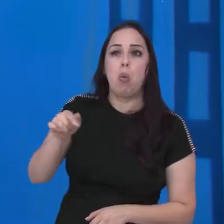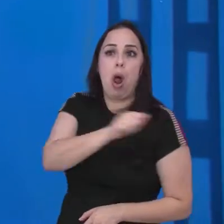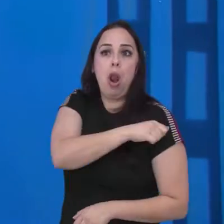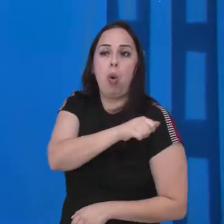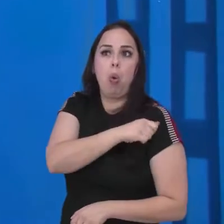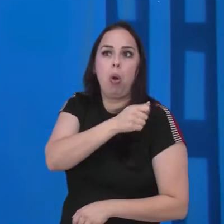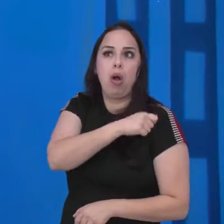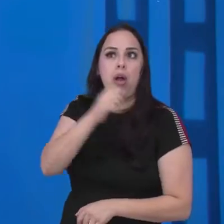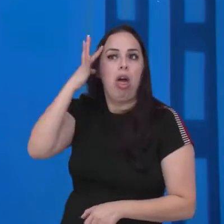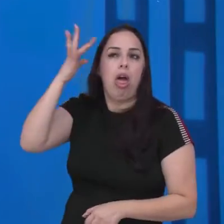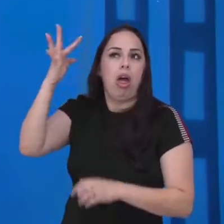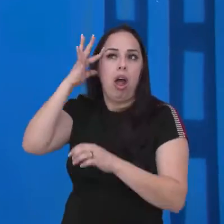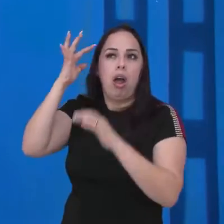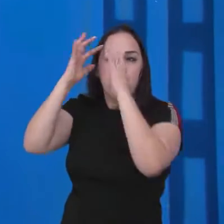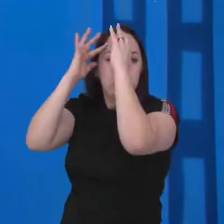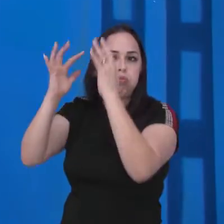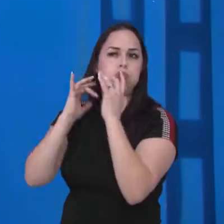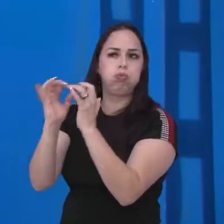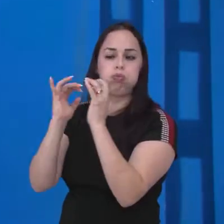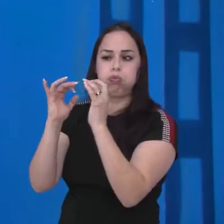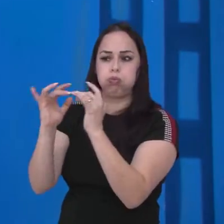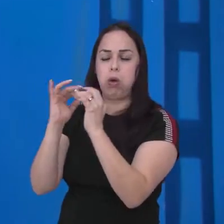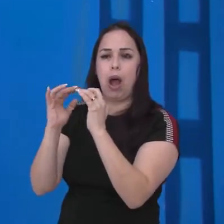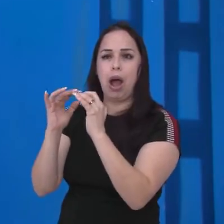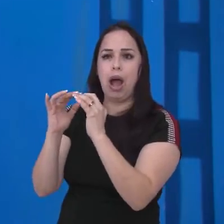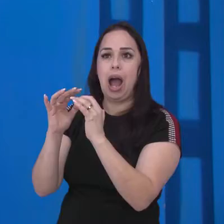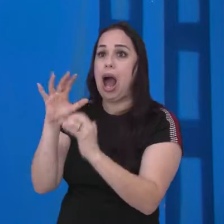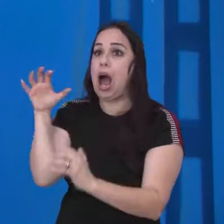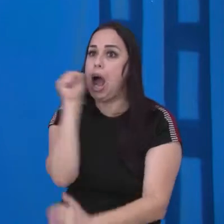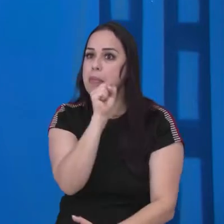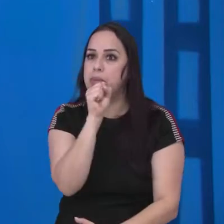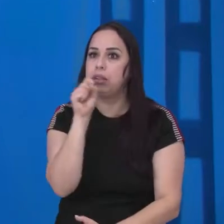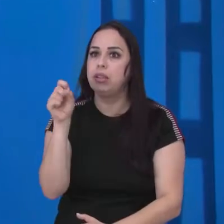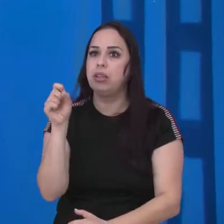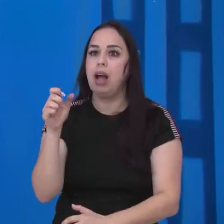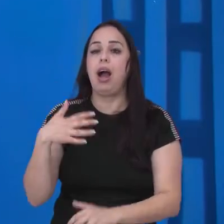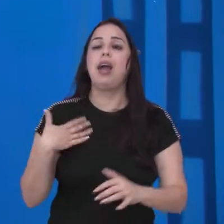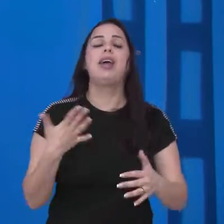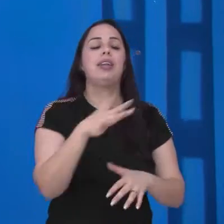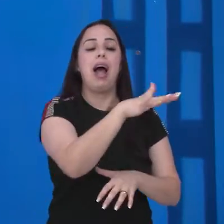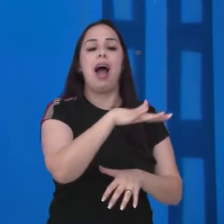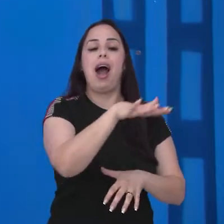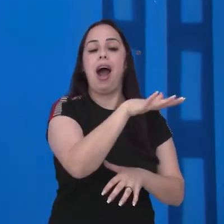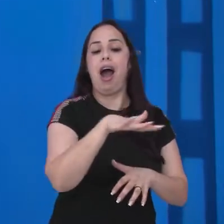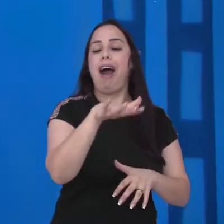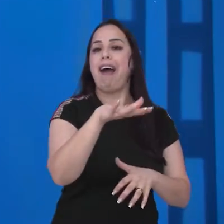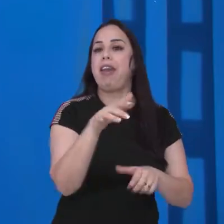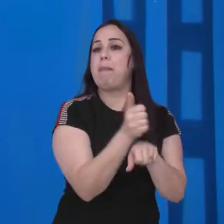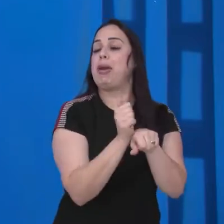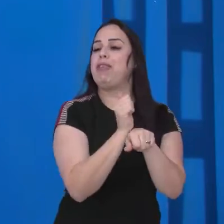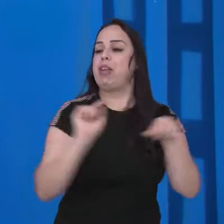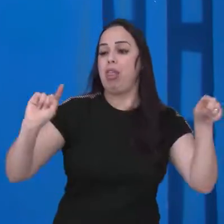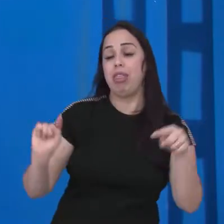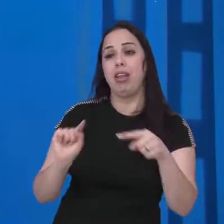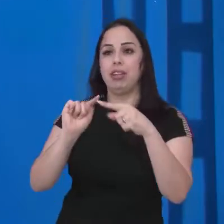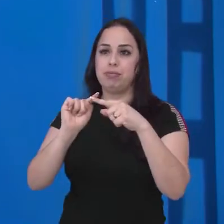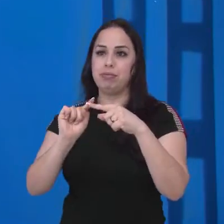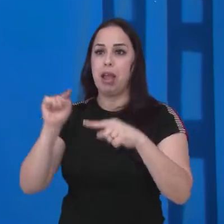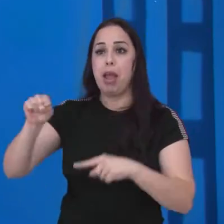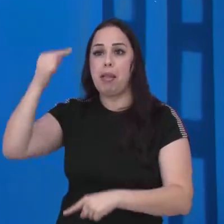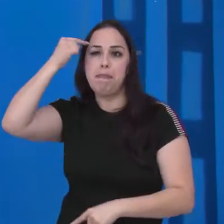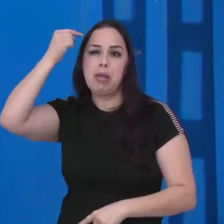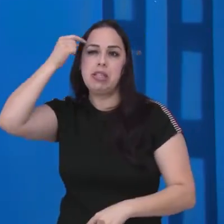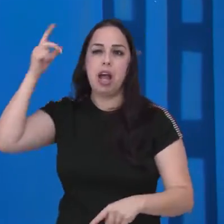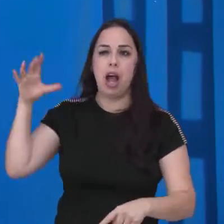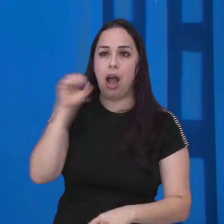de raciocínio lógico e colocar isso em qualquer área, né, profissional, né? Então a ideia